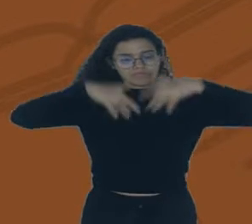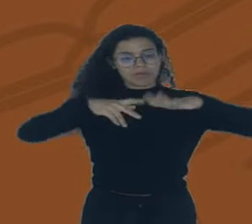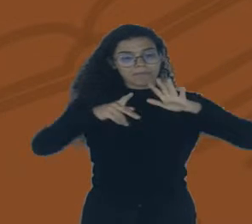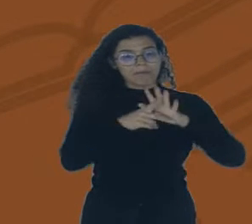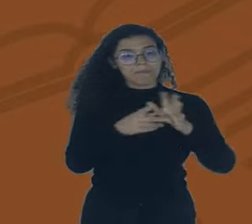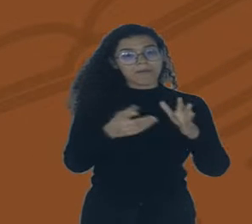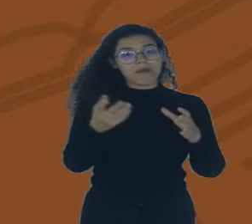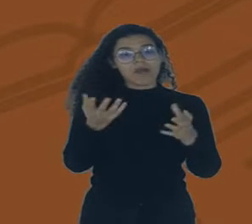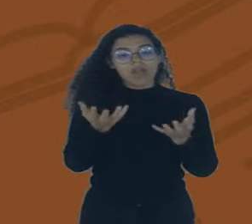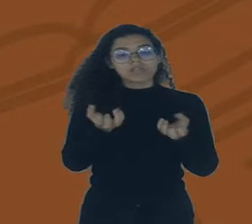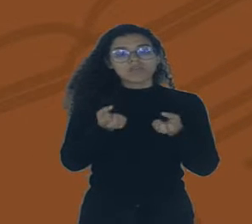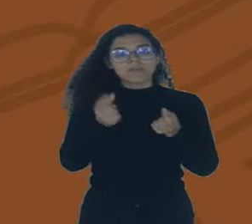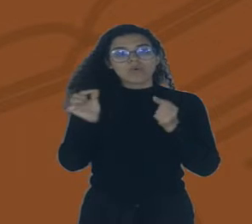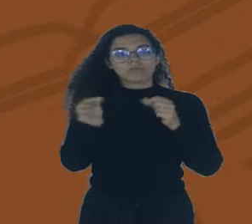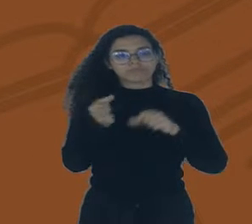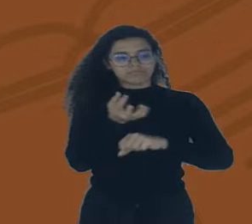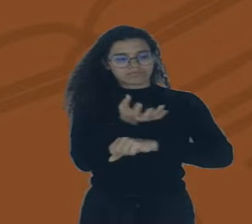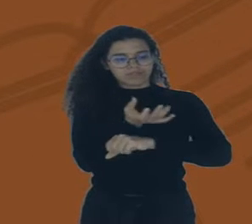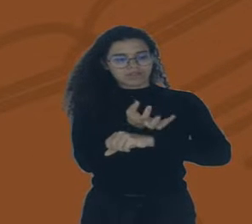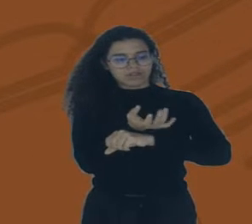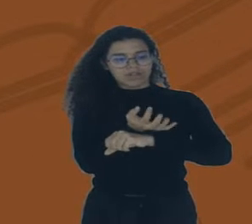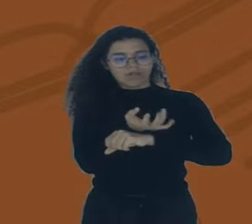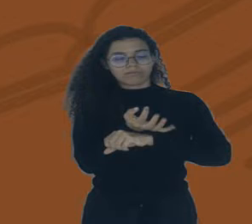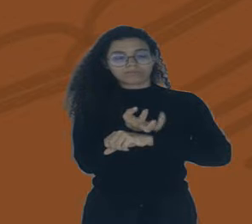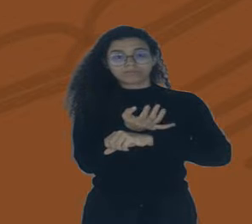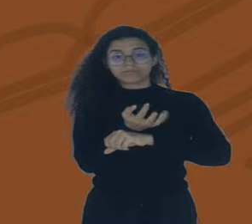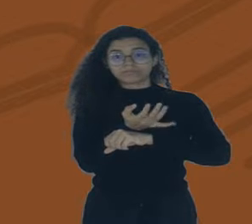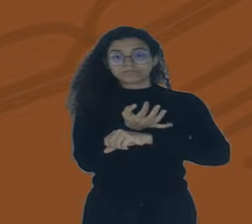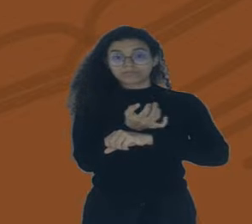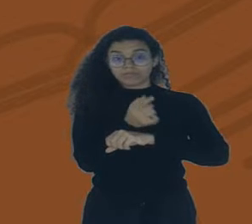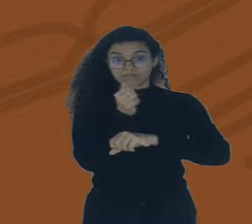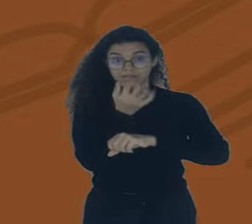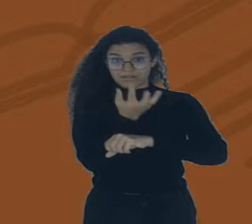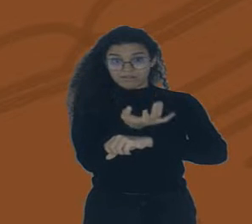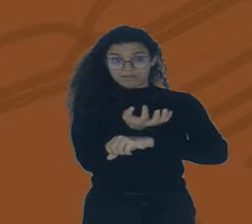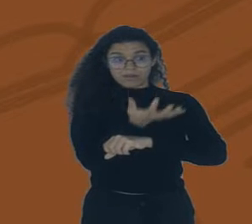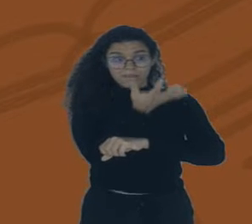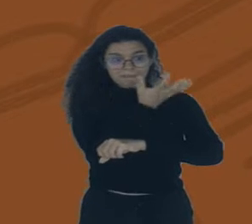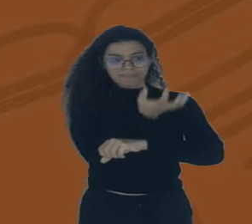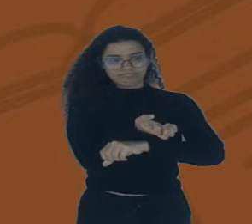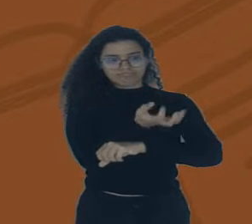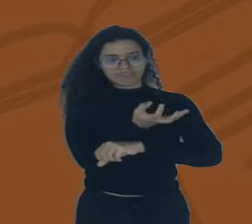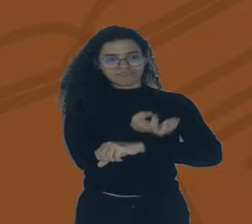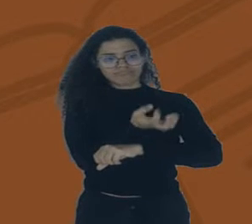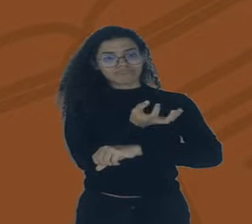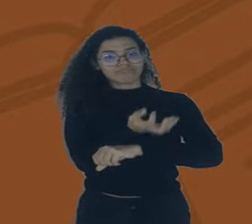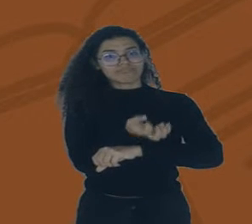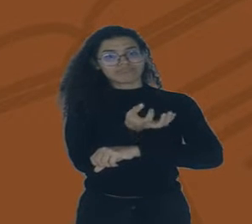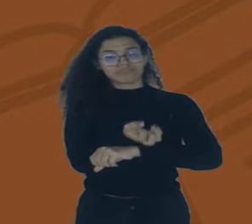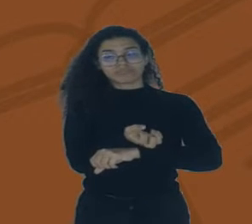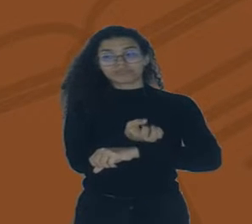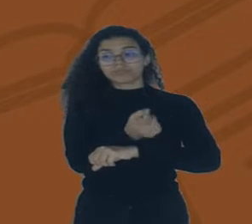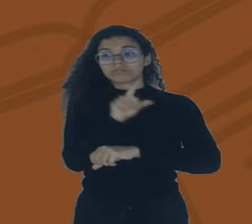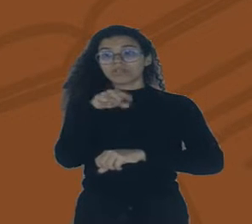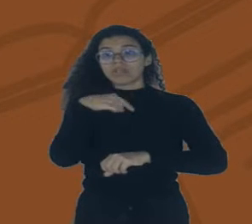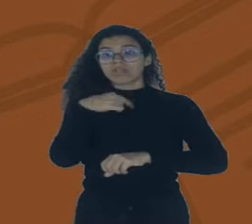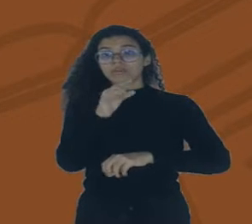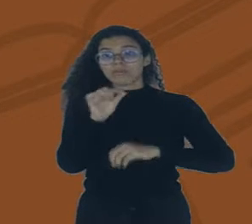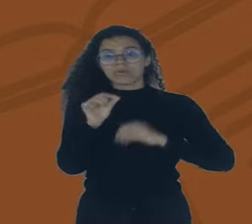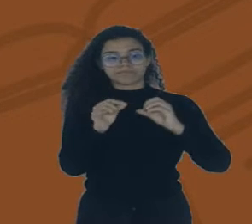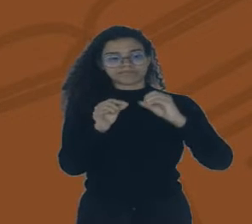umas anteninhas que captam essas informações, captam esses estímulos. Depois tem o